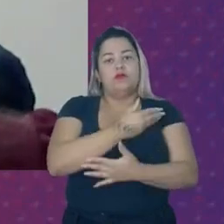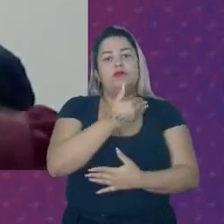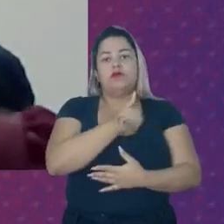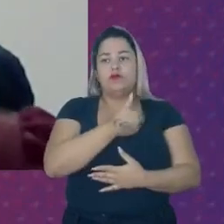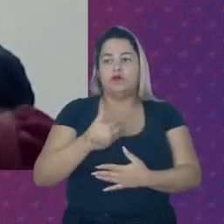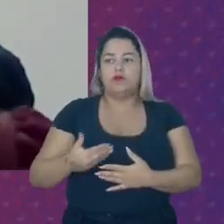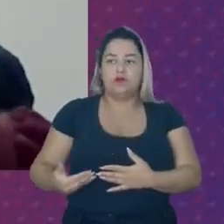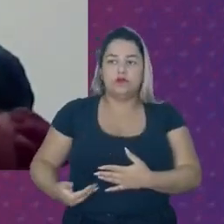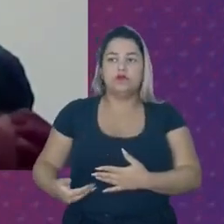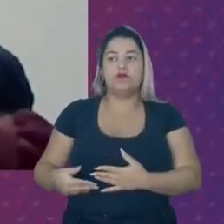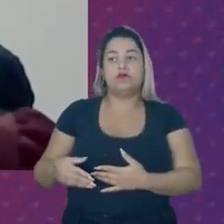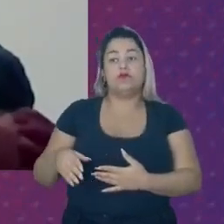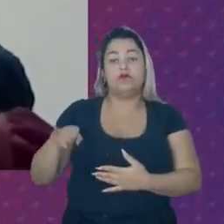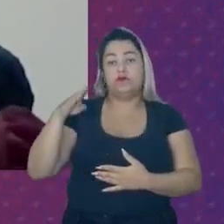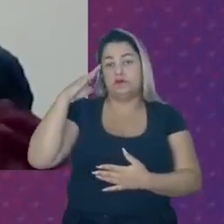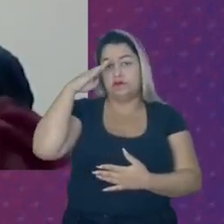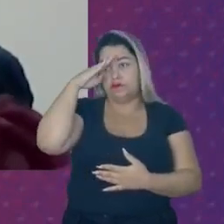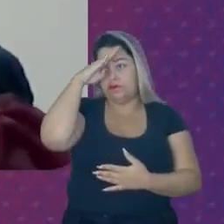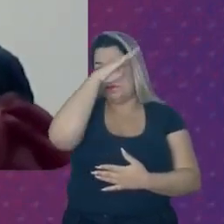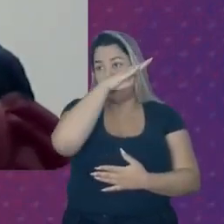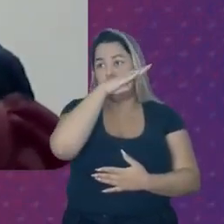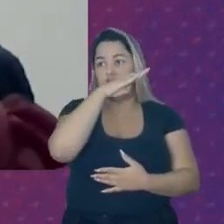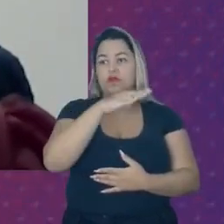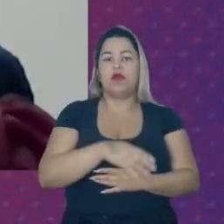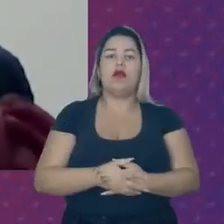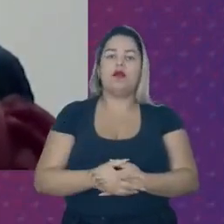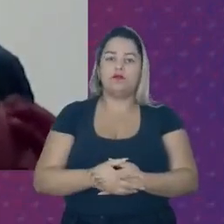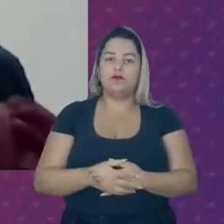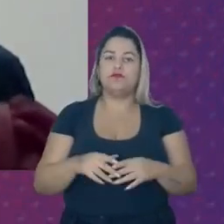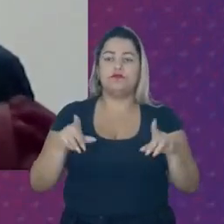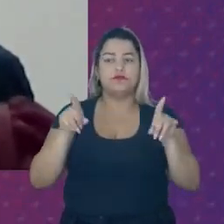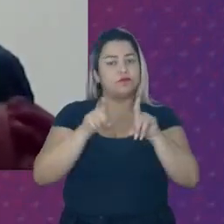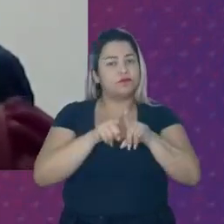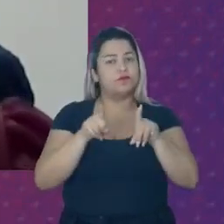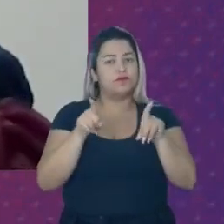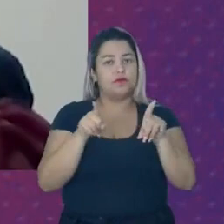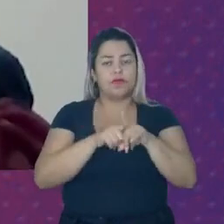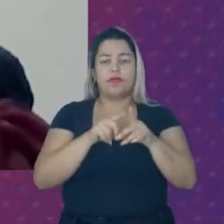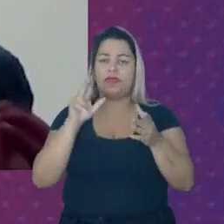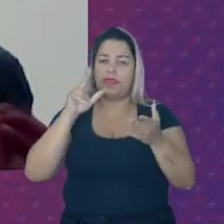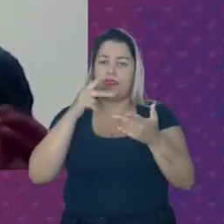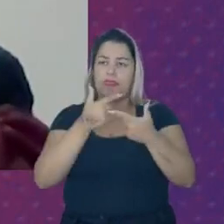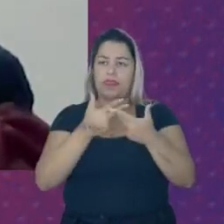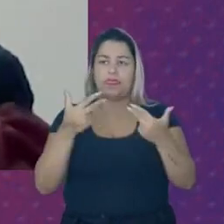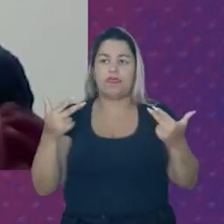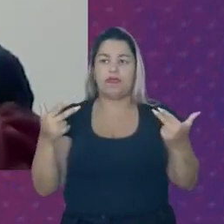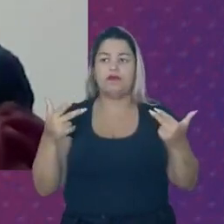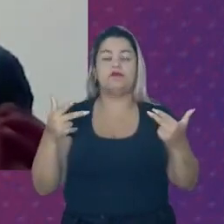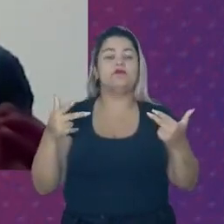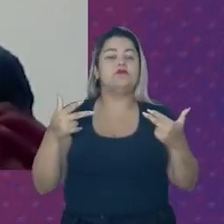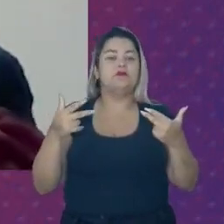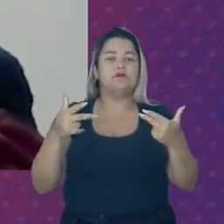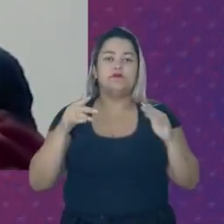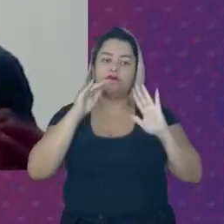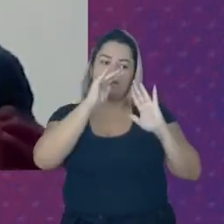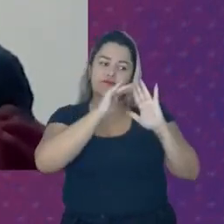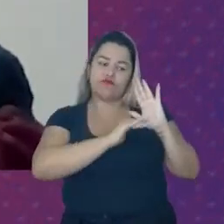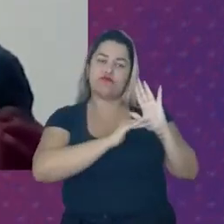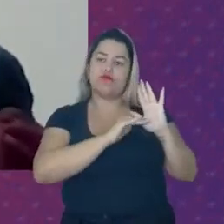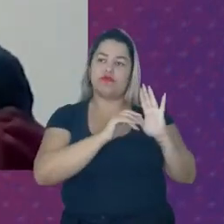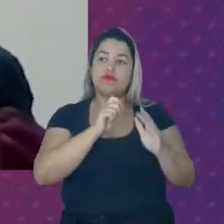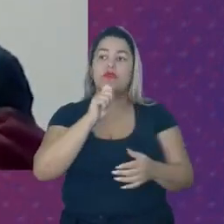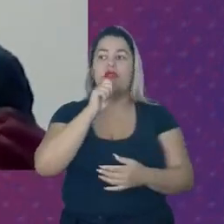do então presidente Jair Bolsonaro ocasionou uma série de questões que hoje a